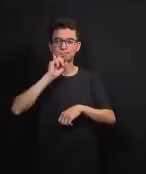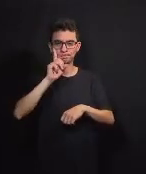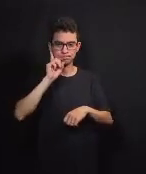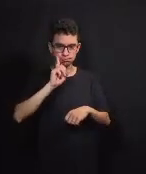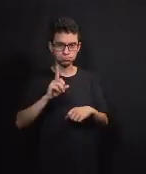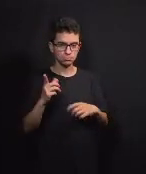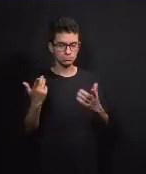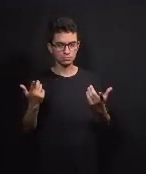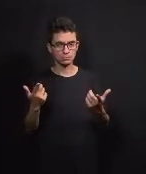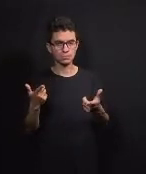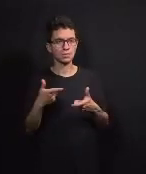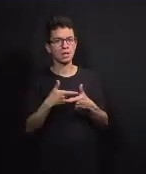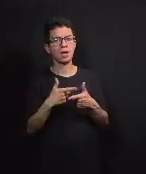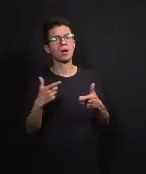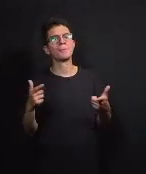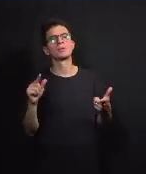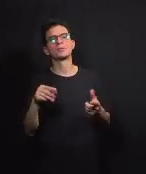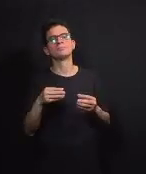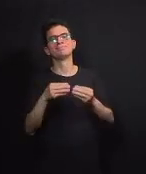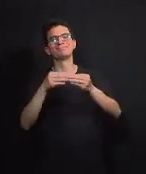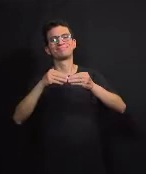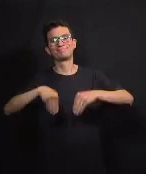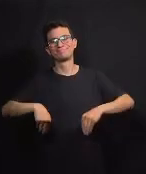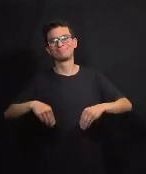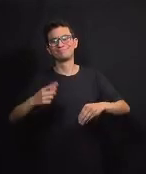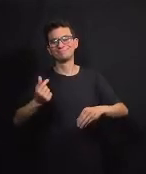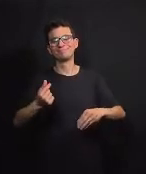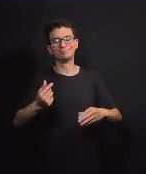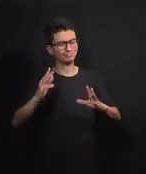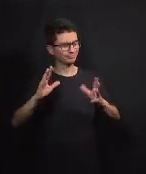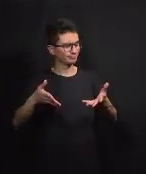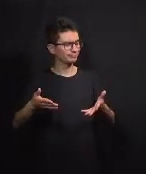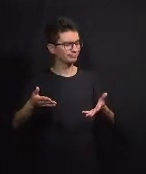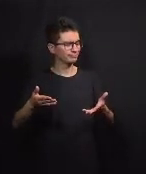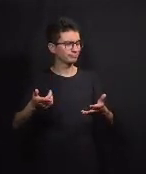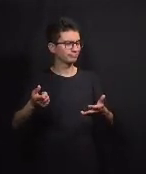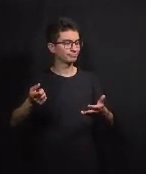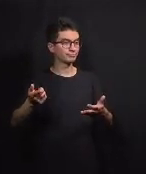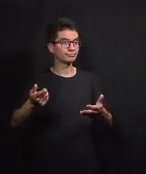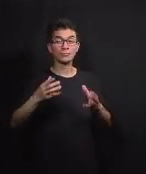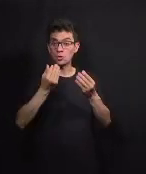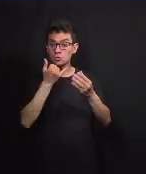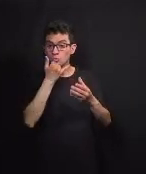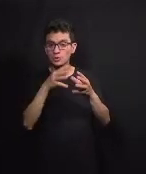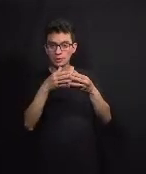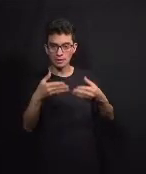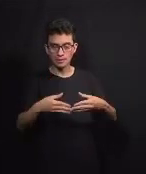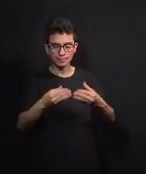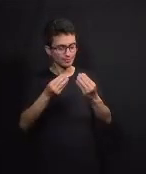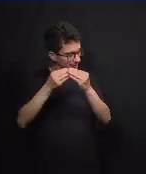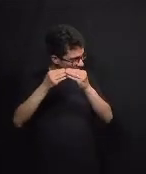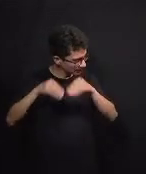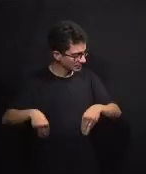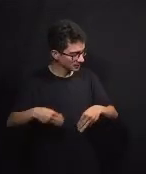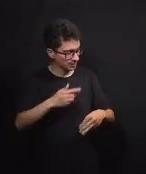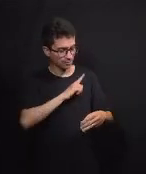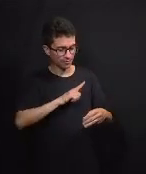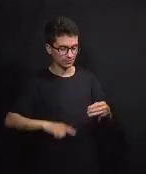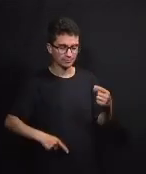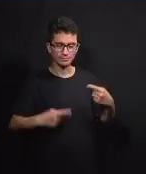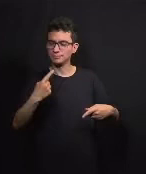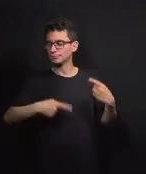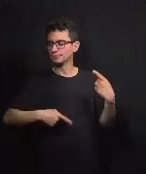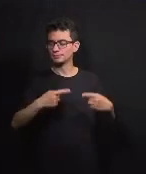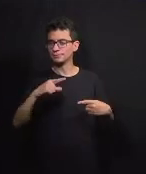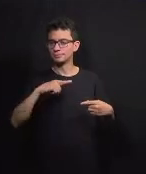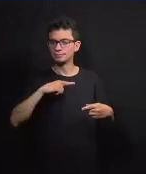acentuação de uma crise partidária que já vinha de longe, mas que tomou um grande vulto com a